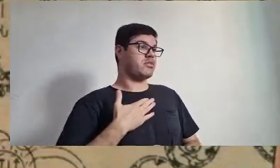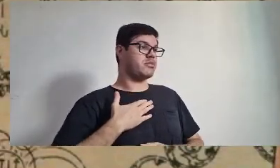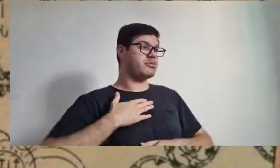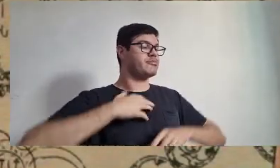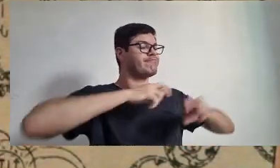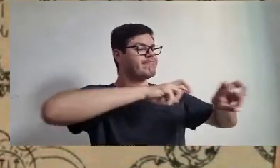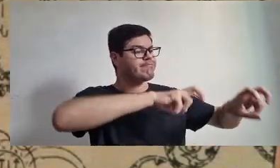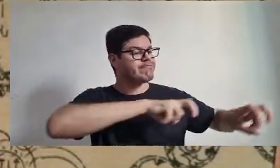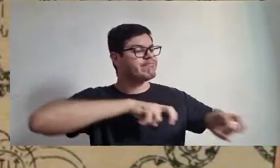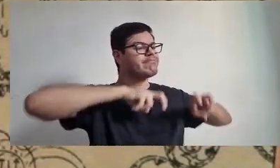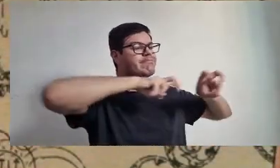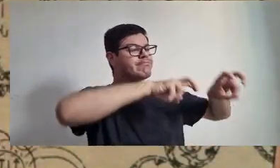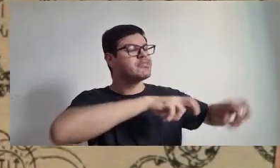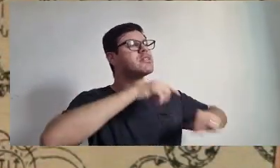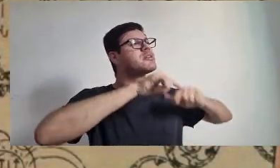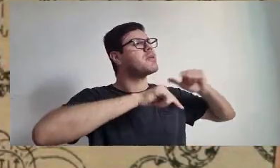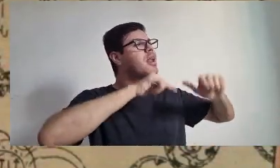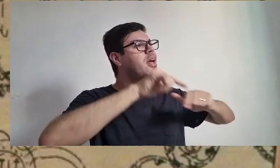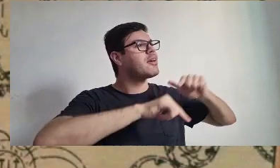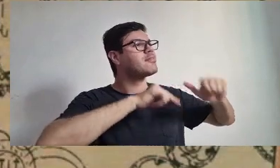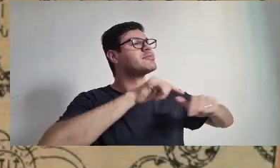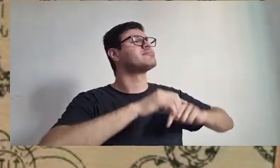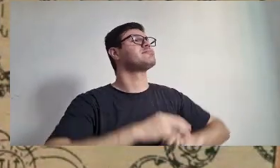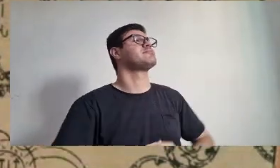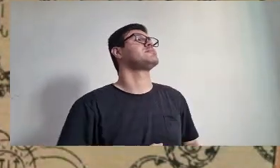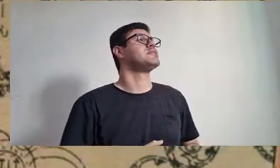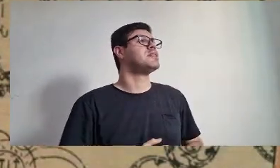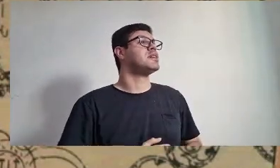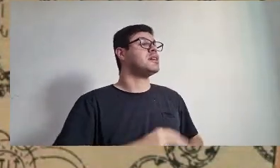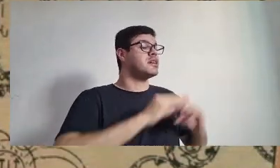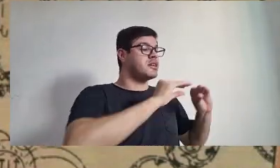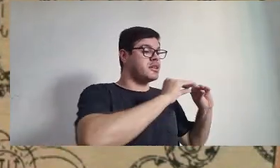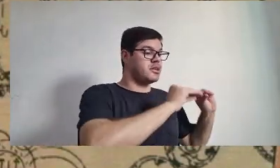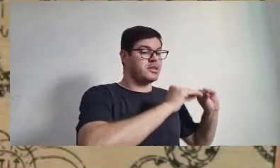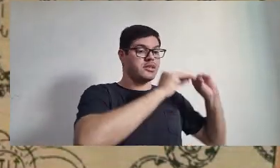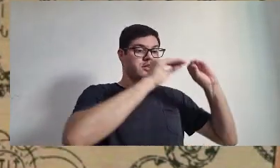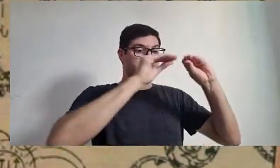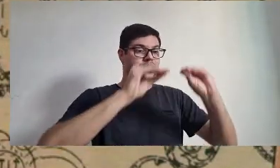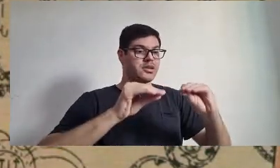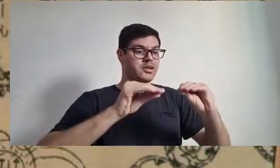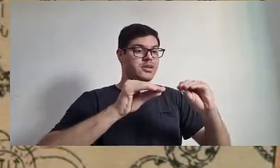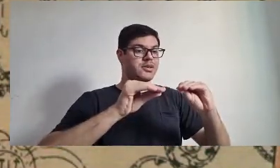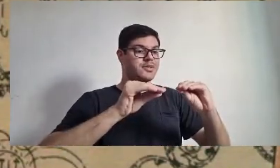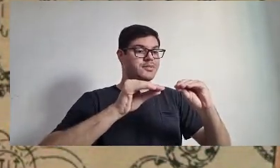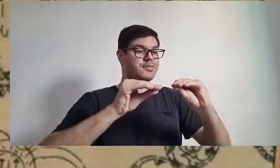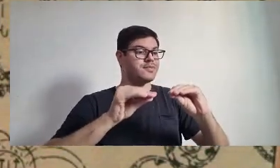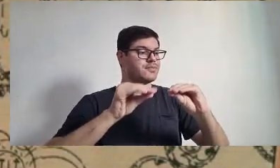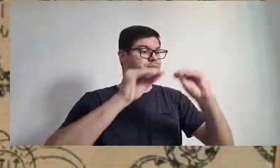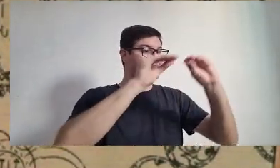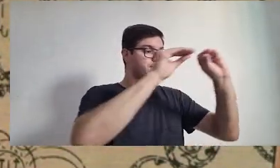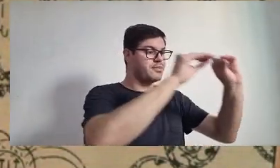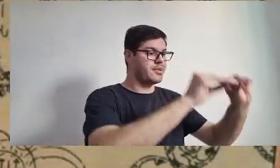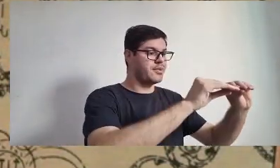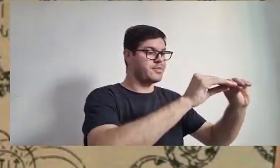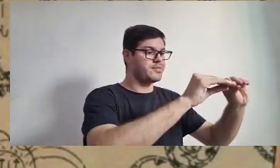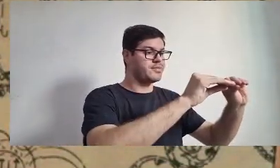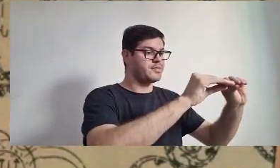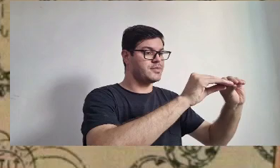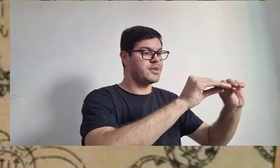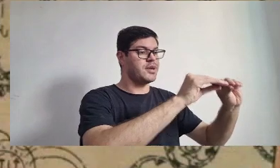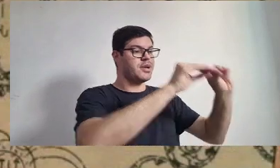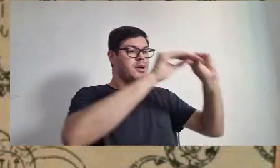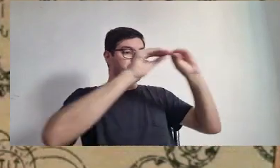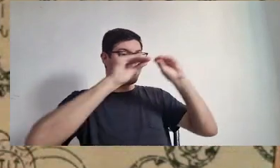lavradores e de Duartina foram para Pompeia, de Pompeia foram para Quintana, de Quintana voltaram